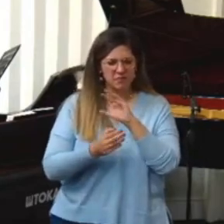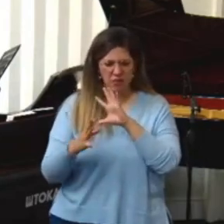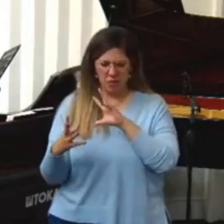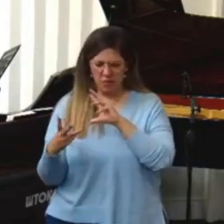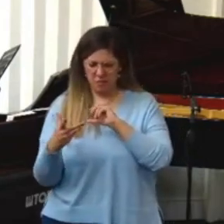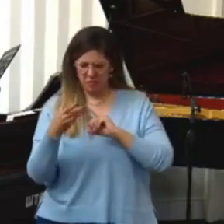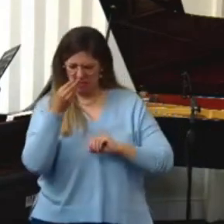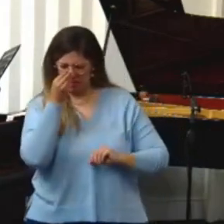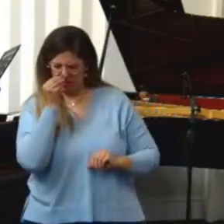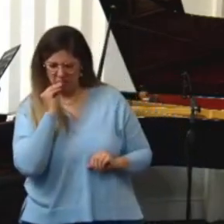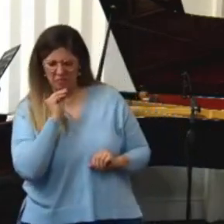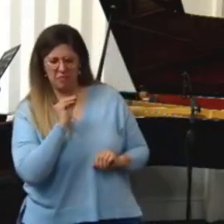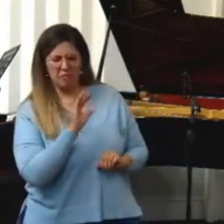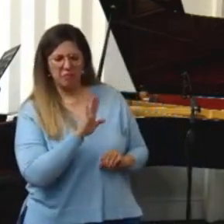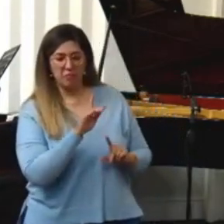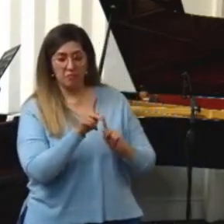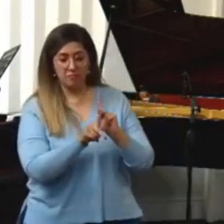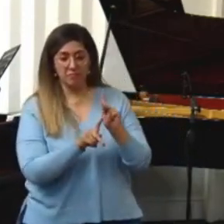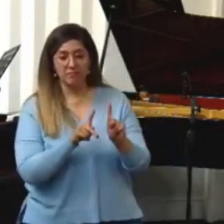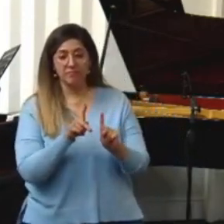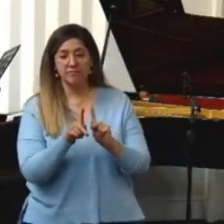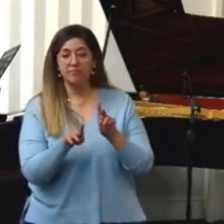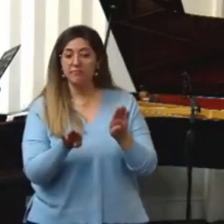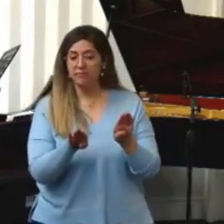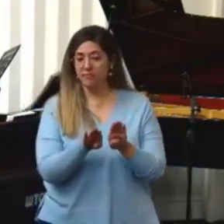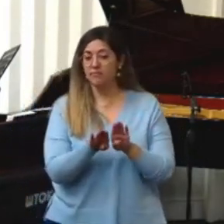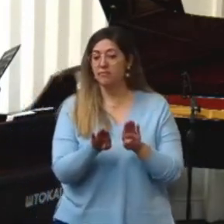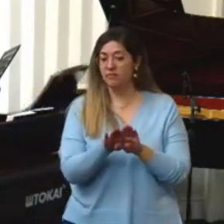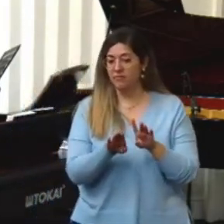despreza o povo e o seu Deus.